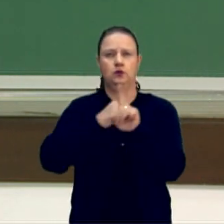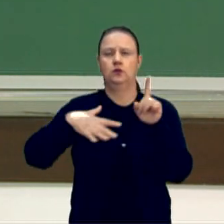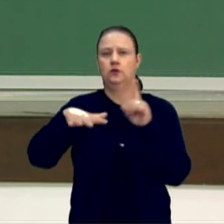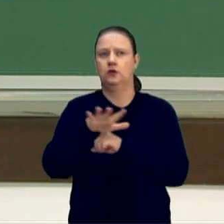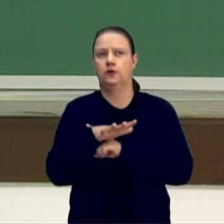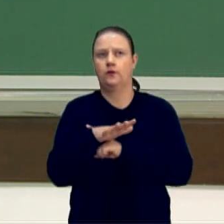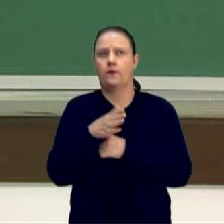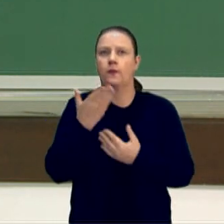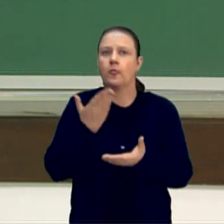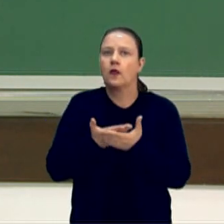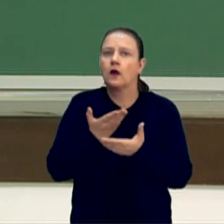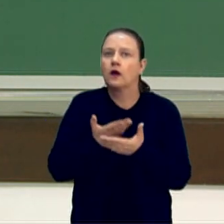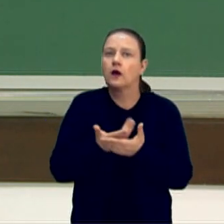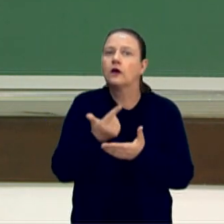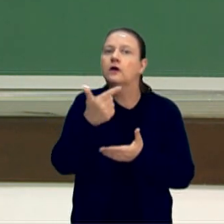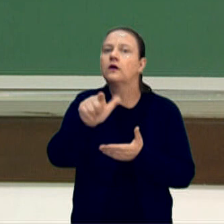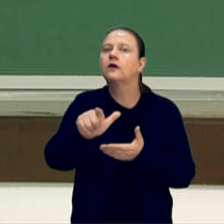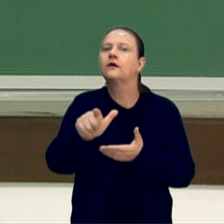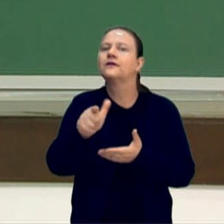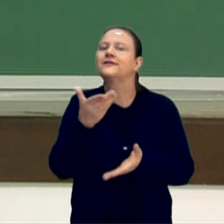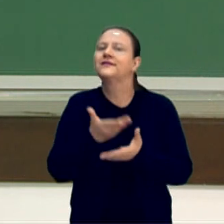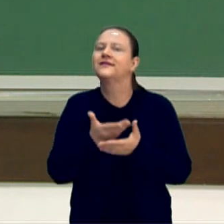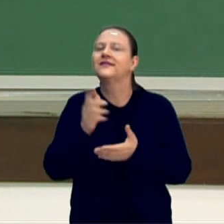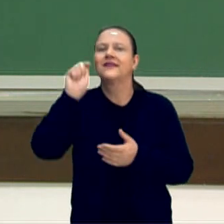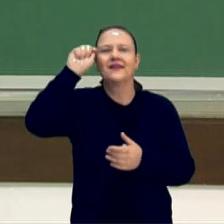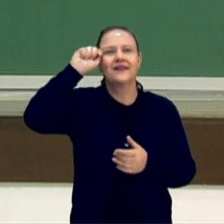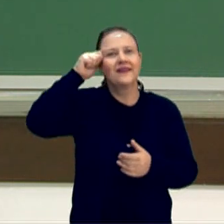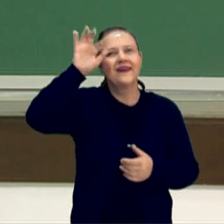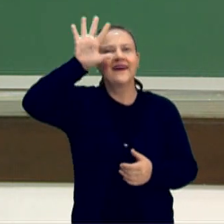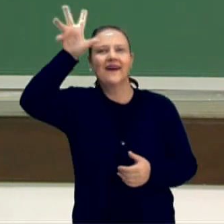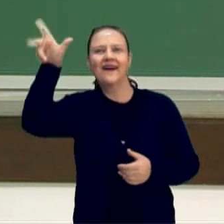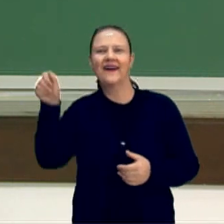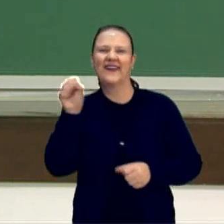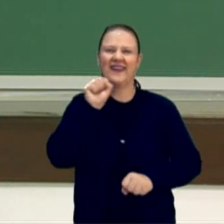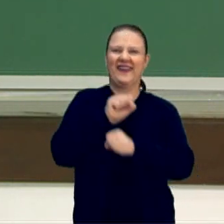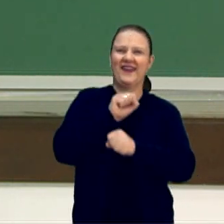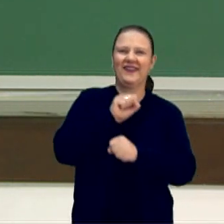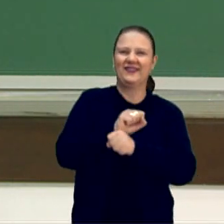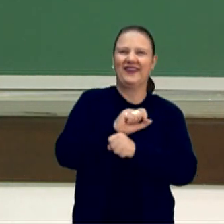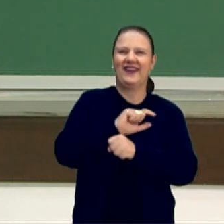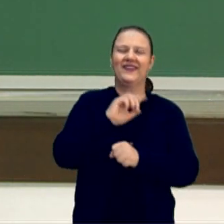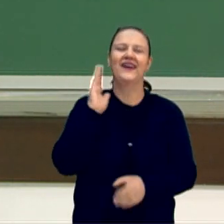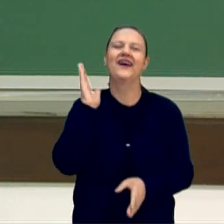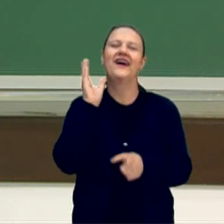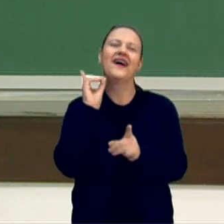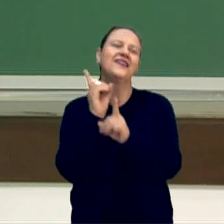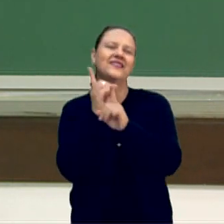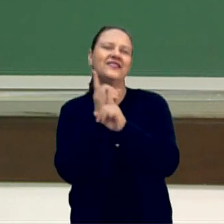vai estudar esse continente fascinante, a África. E eu aguardo vocês lá. Até mais!